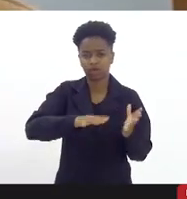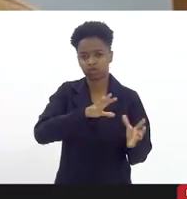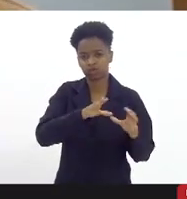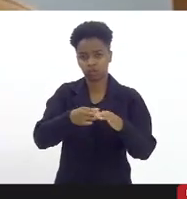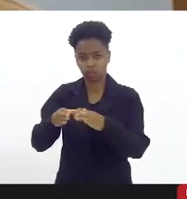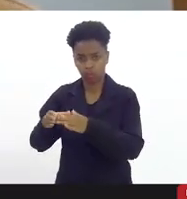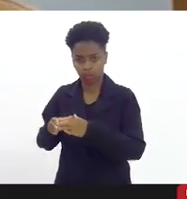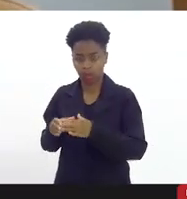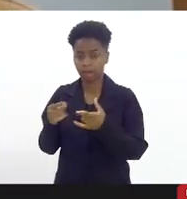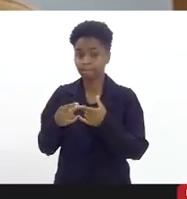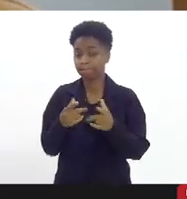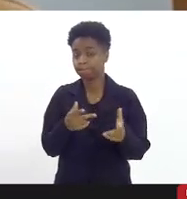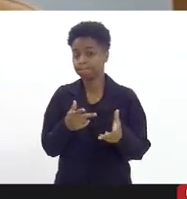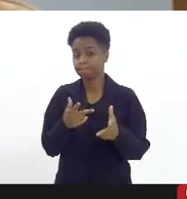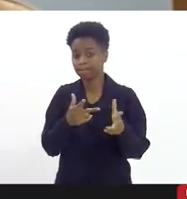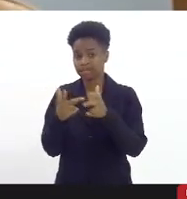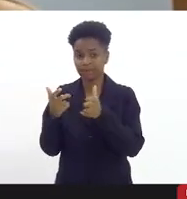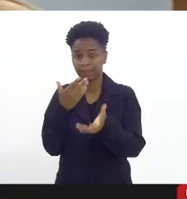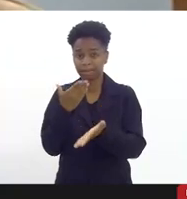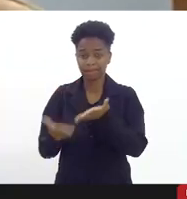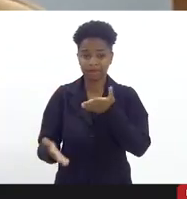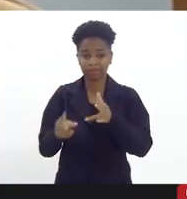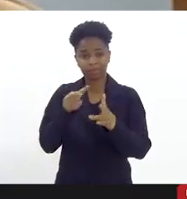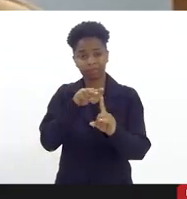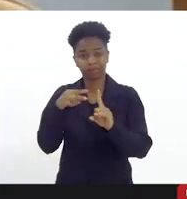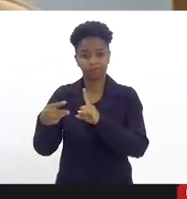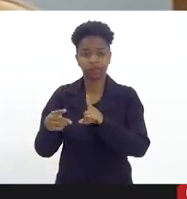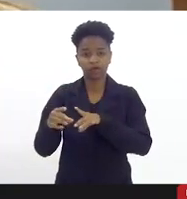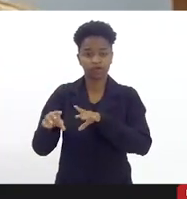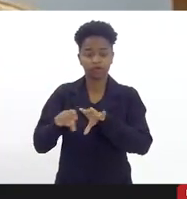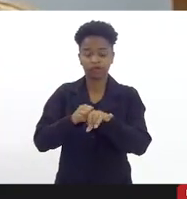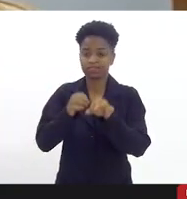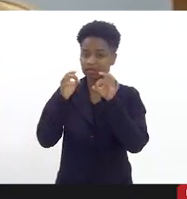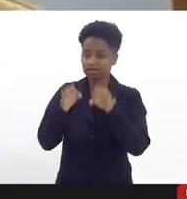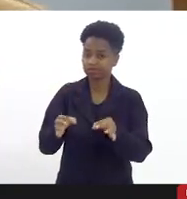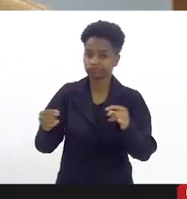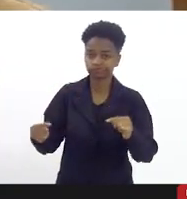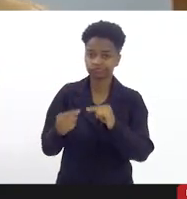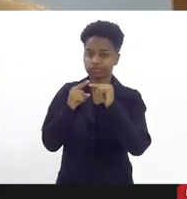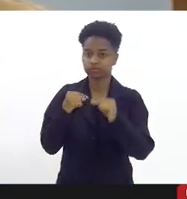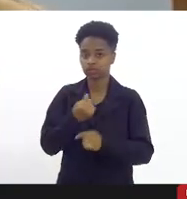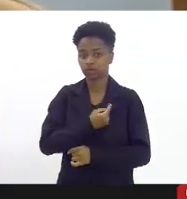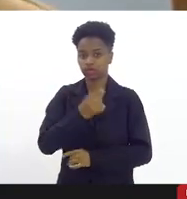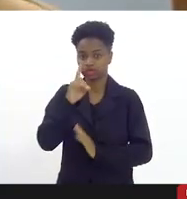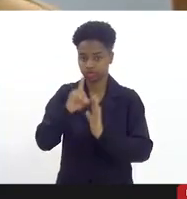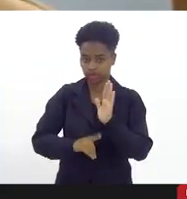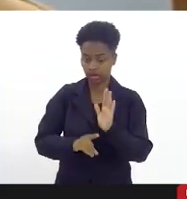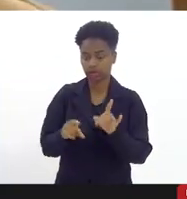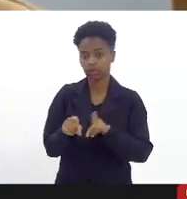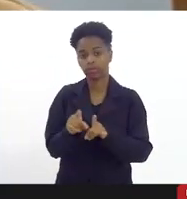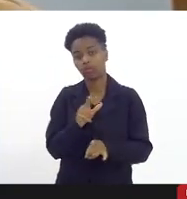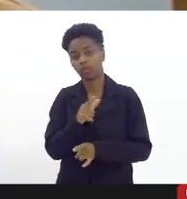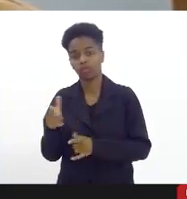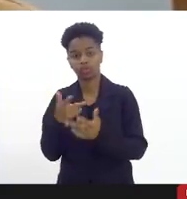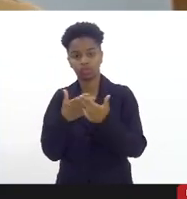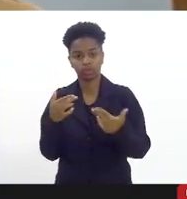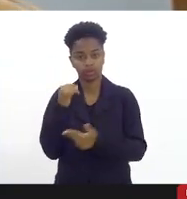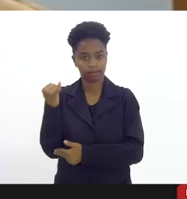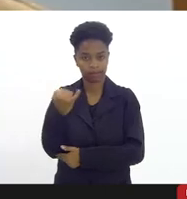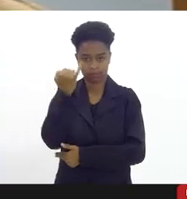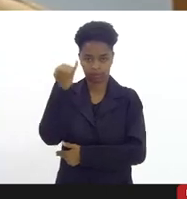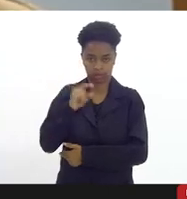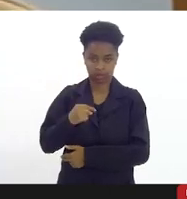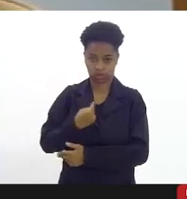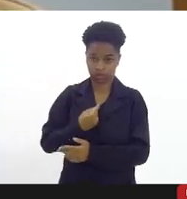perder a perspectiva de uma formação plena dos nossos direitos um outro elemento importante que está em jogo